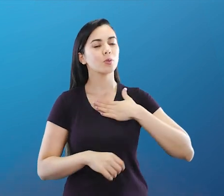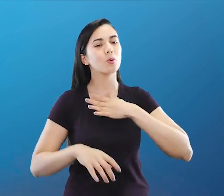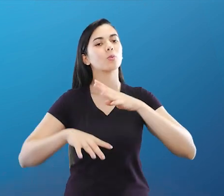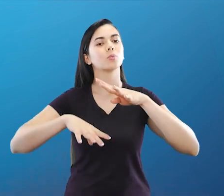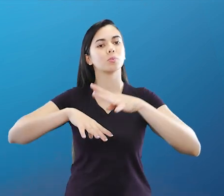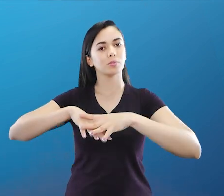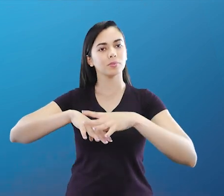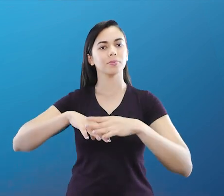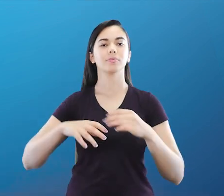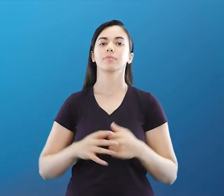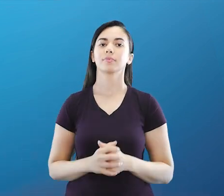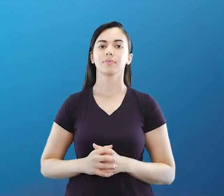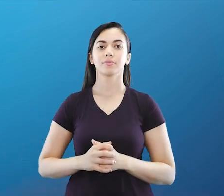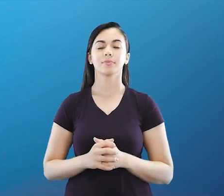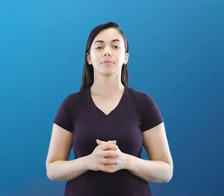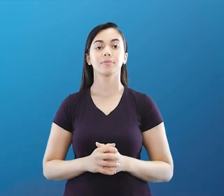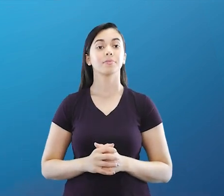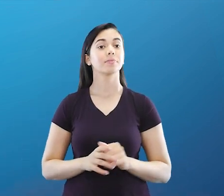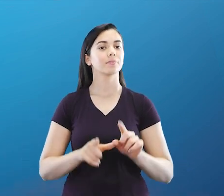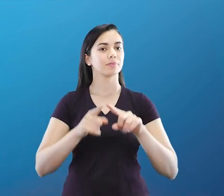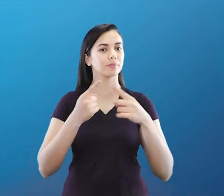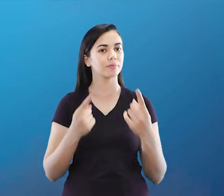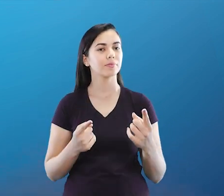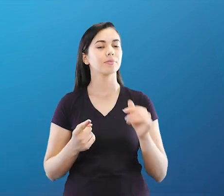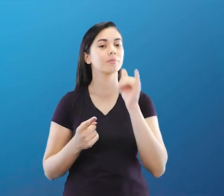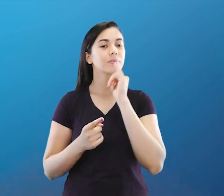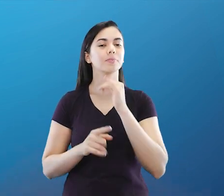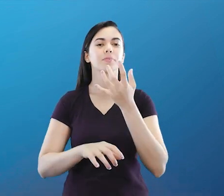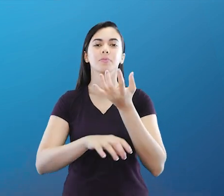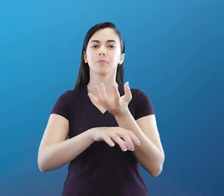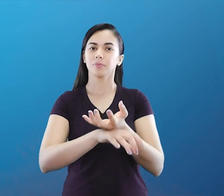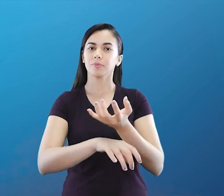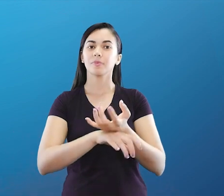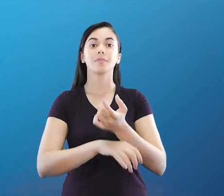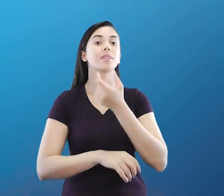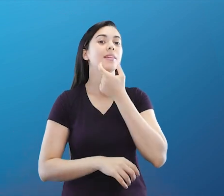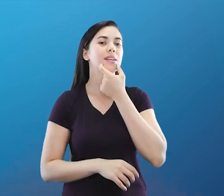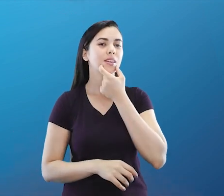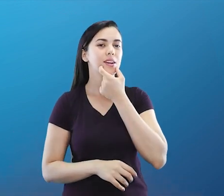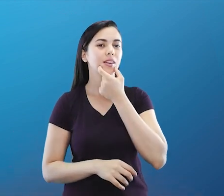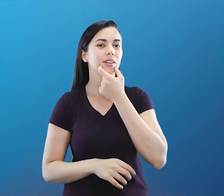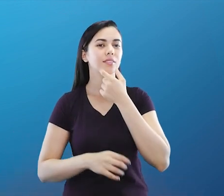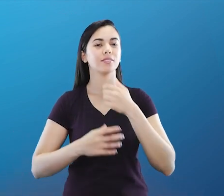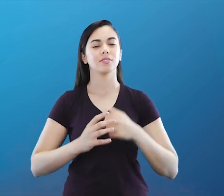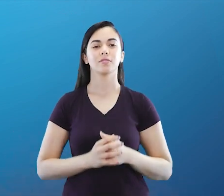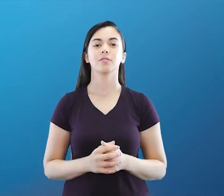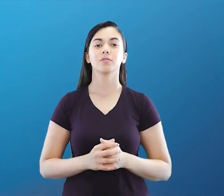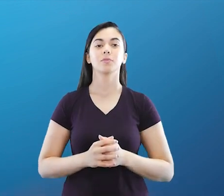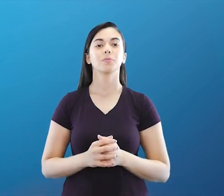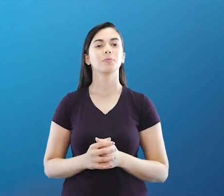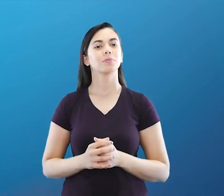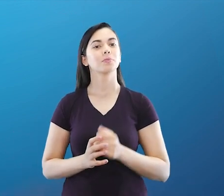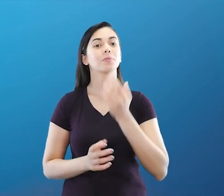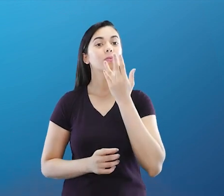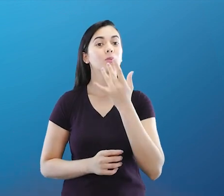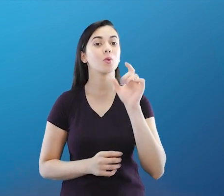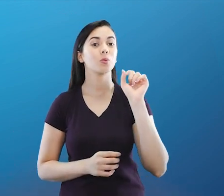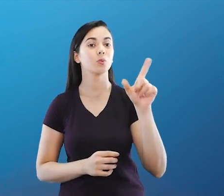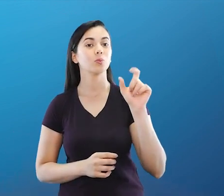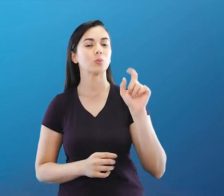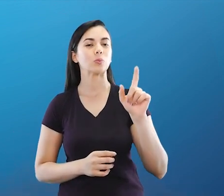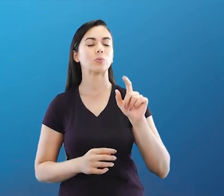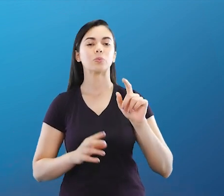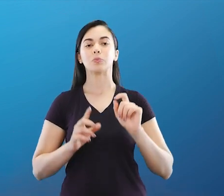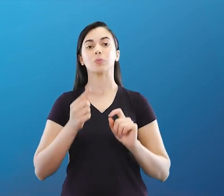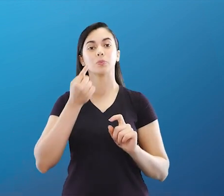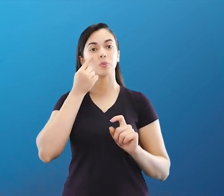matemática. Já se nós pegarmos a disciplina de inglês, que é a cor azul,